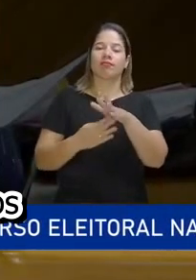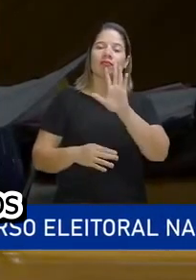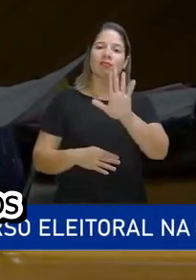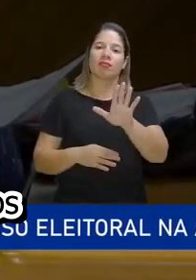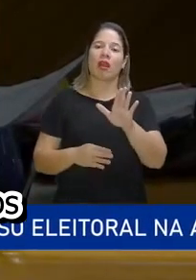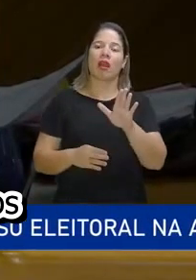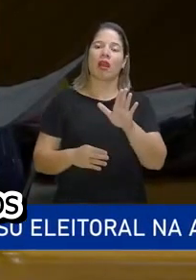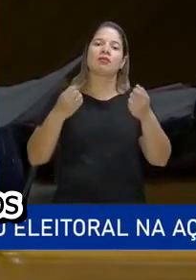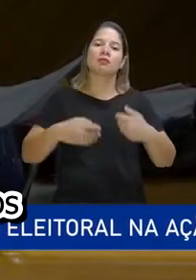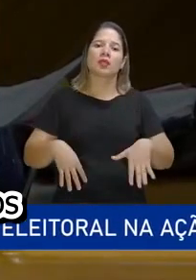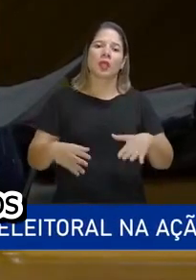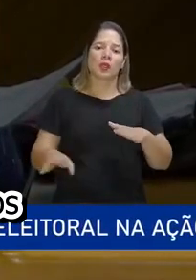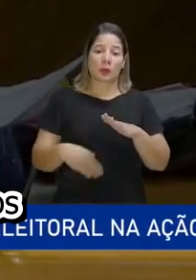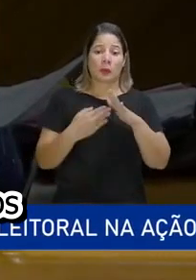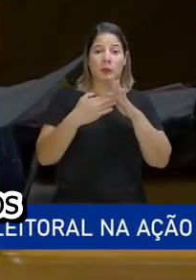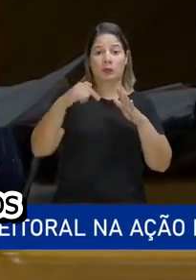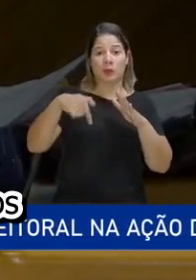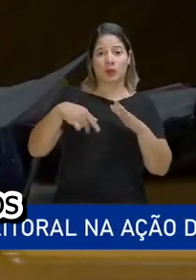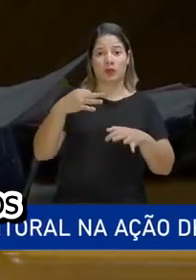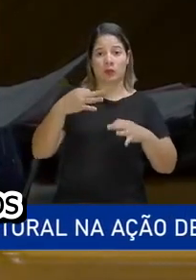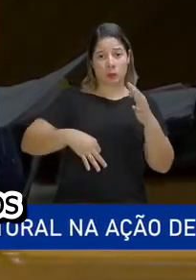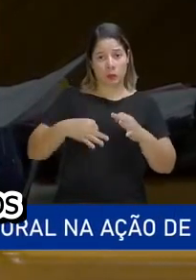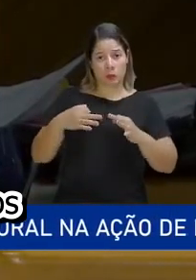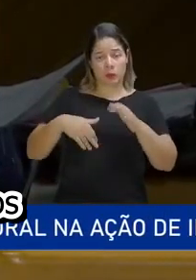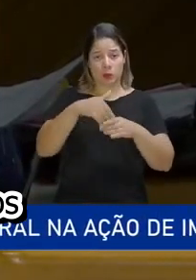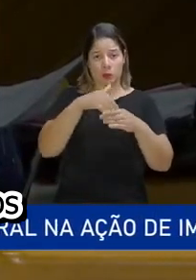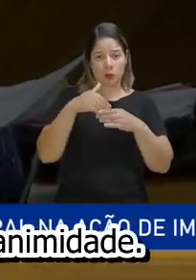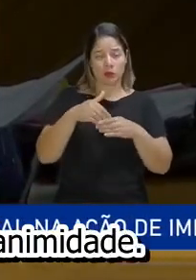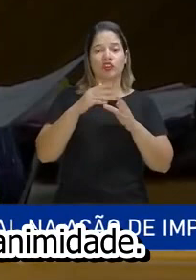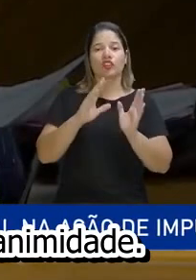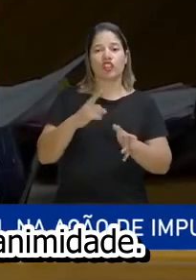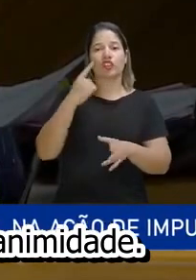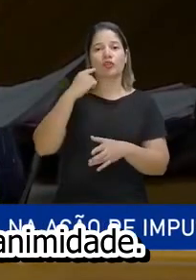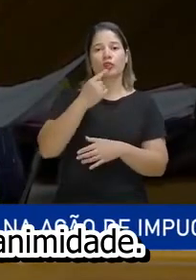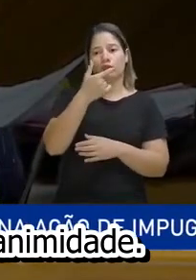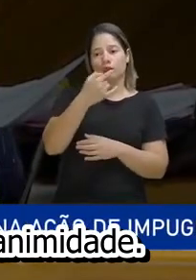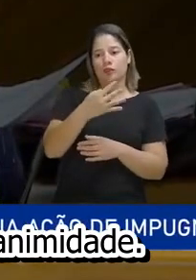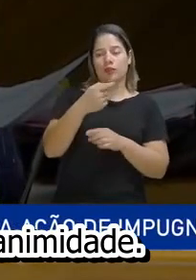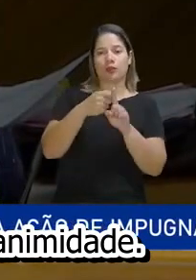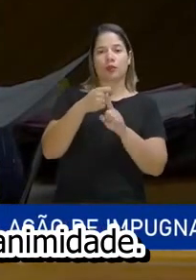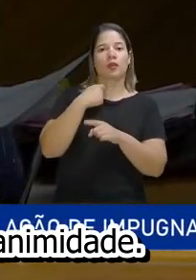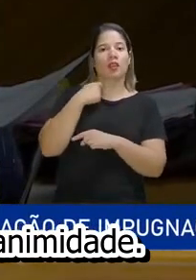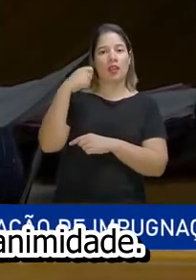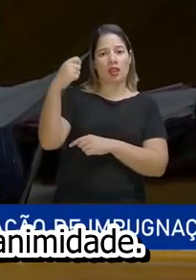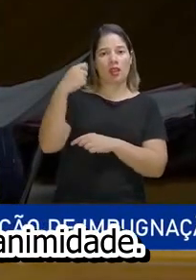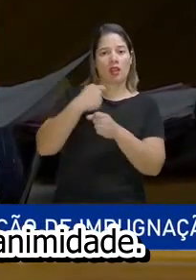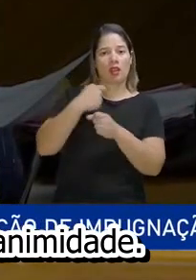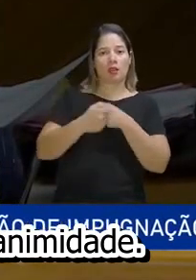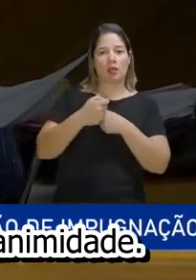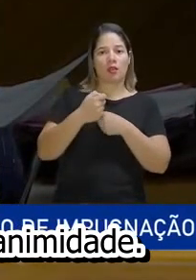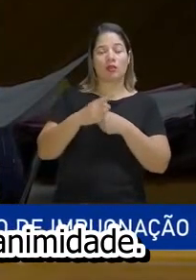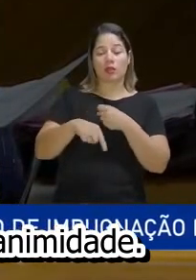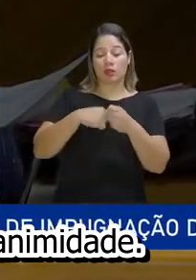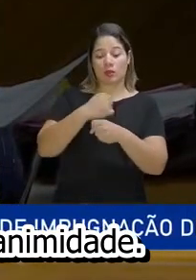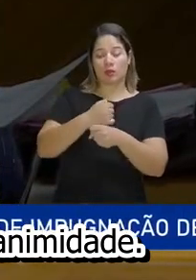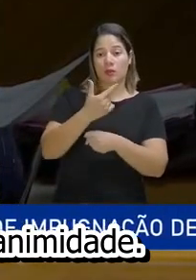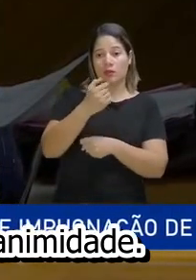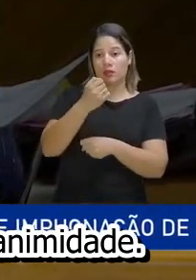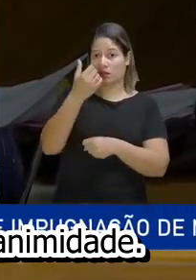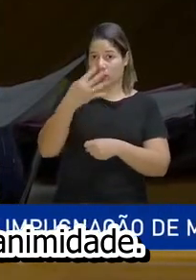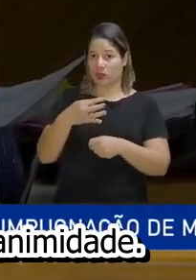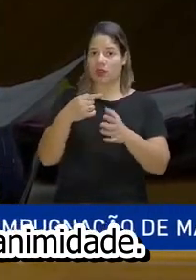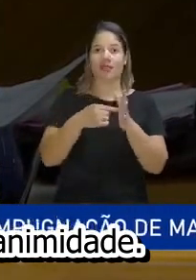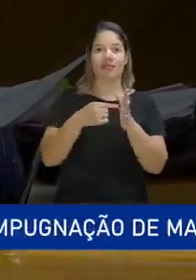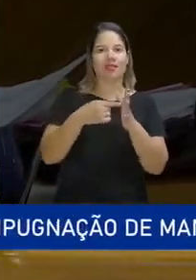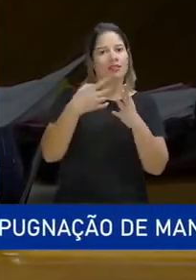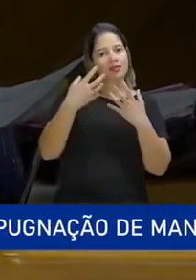embargos foram julgados por esta Corte em 24 de abril de 2024, sendo conhecidos e rejeitados